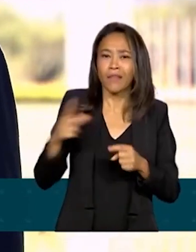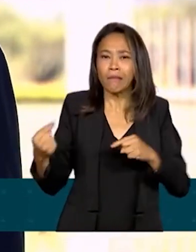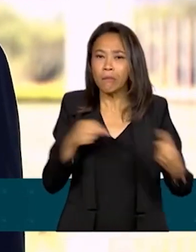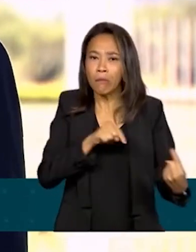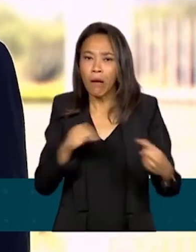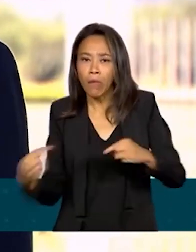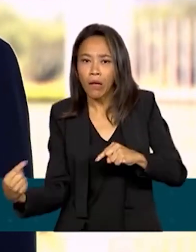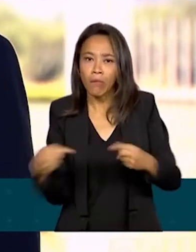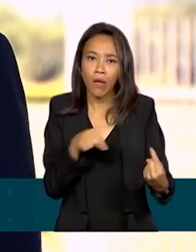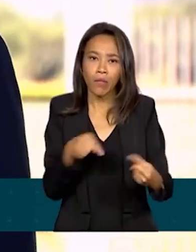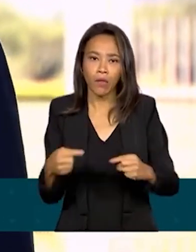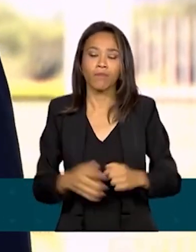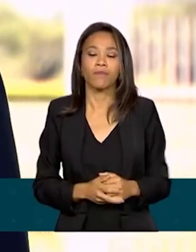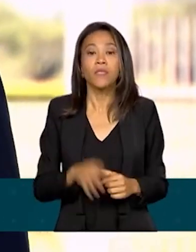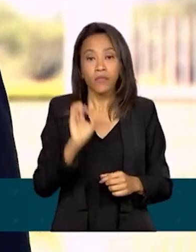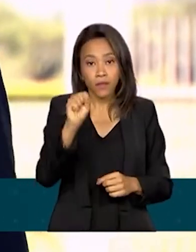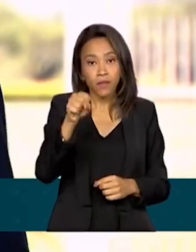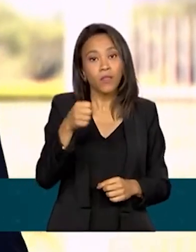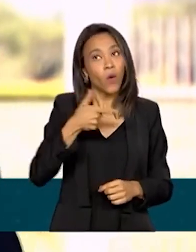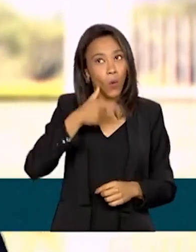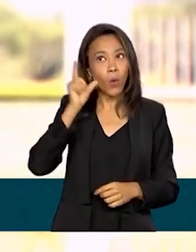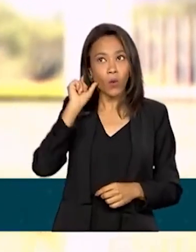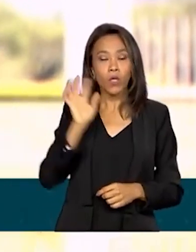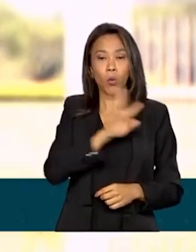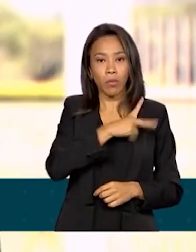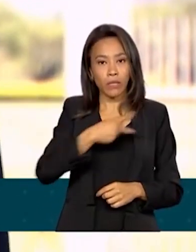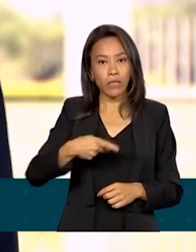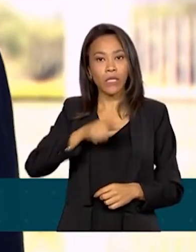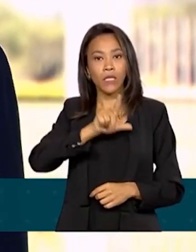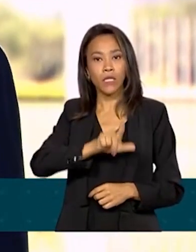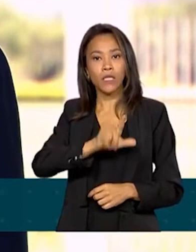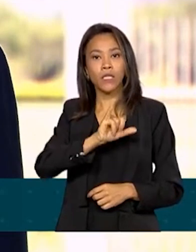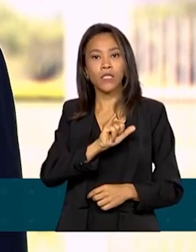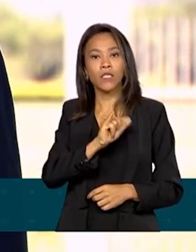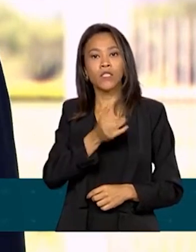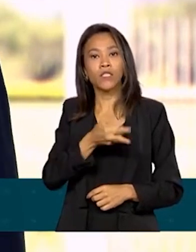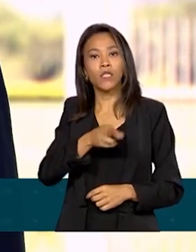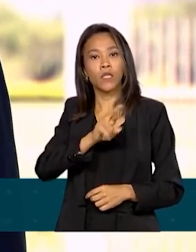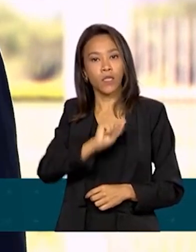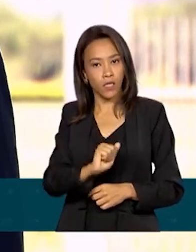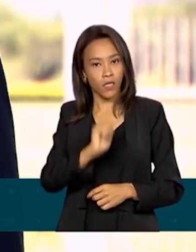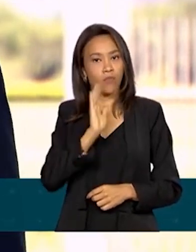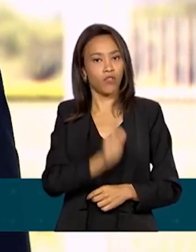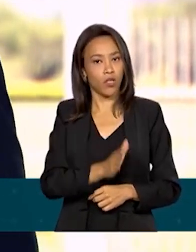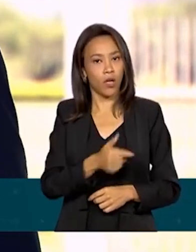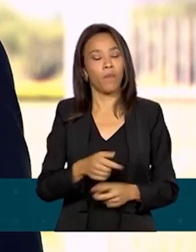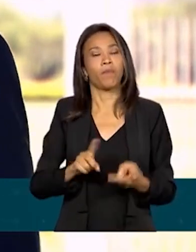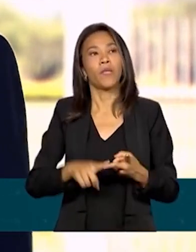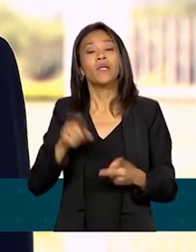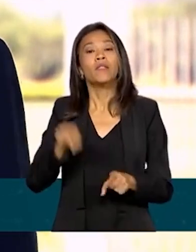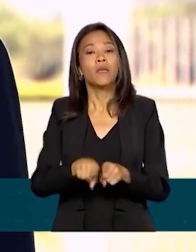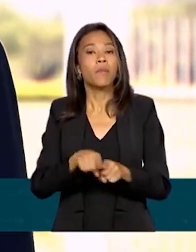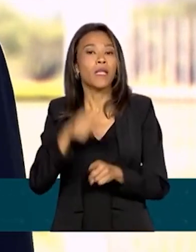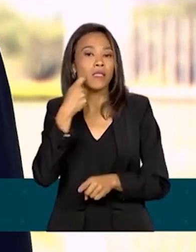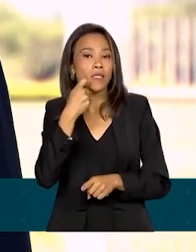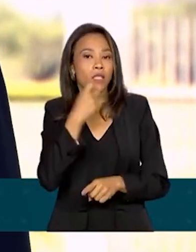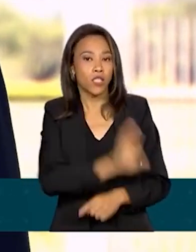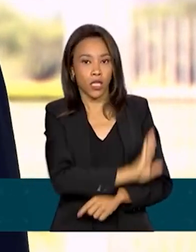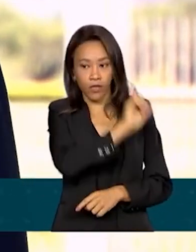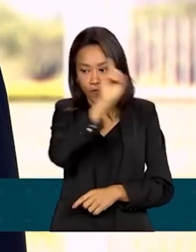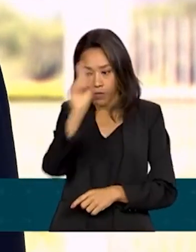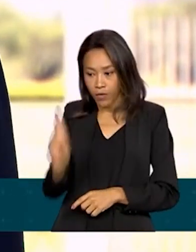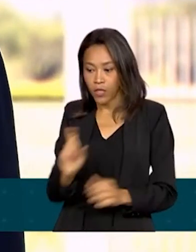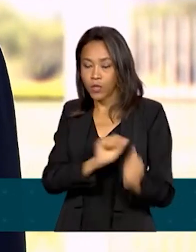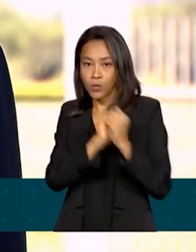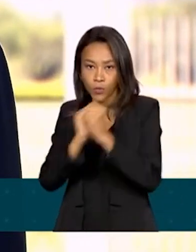ontem? Eu tive sim com o presidente Lira ontem, já está mais do que público esse encontro, né? Tive também na sexta-feira quando ele veio aqui junto ao